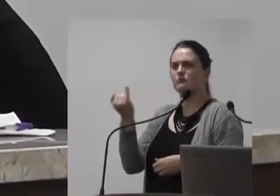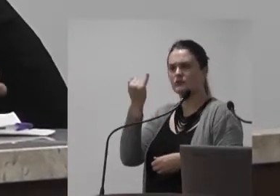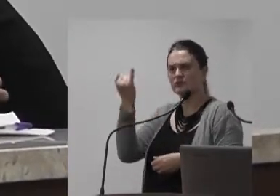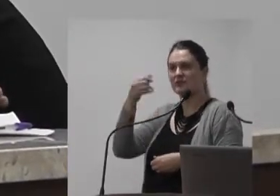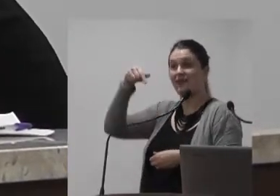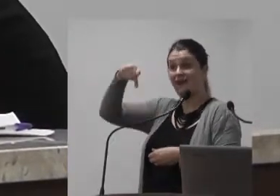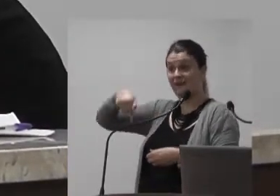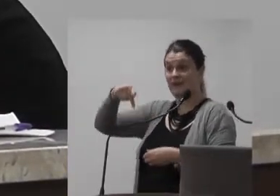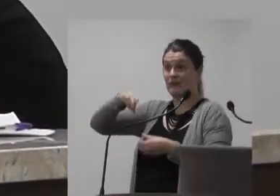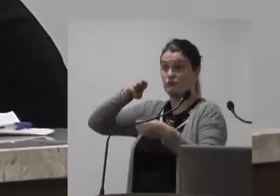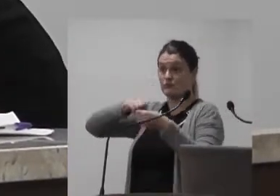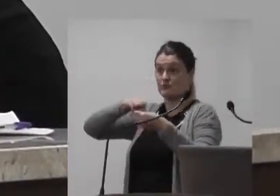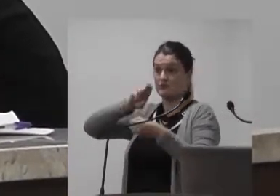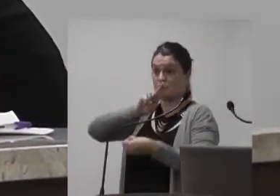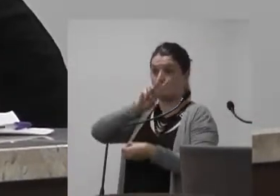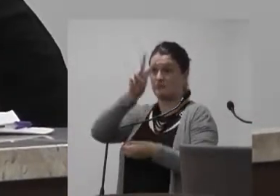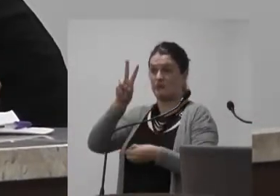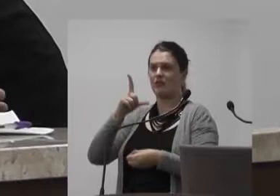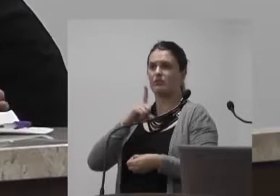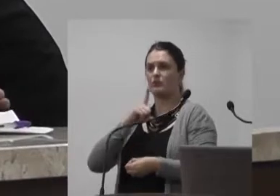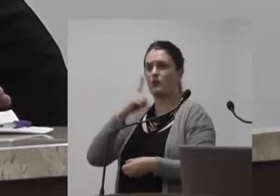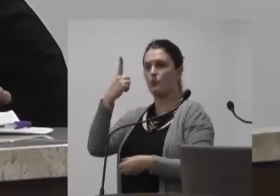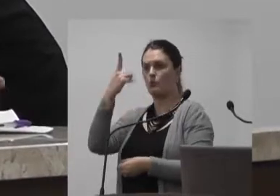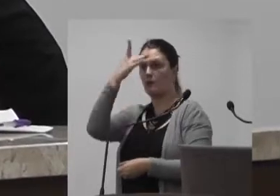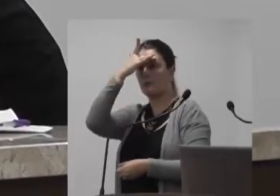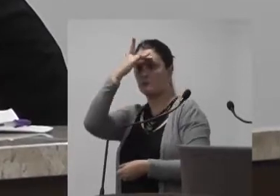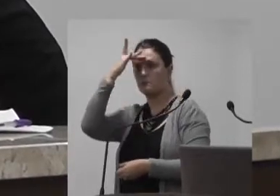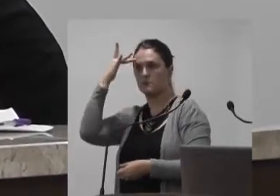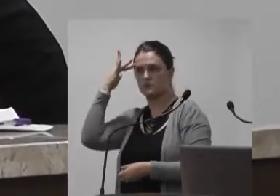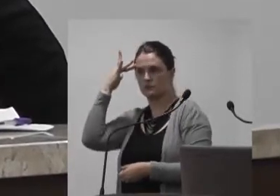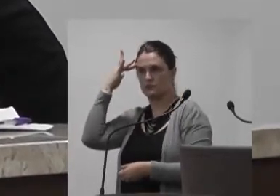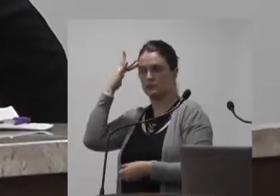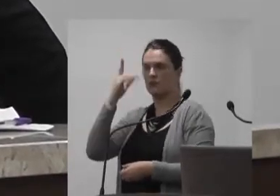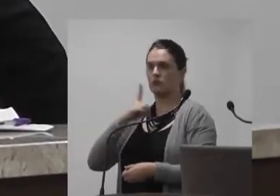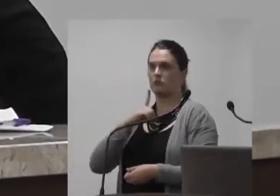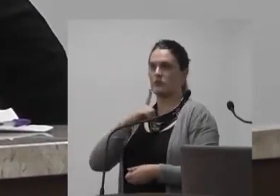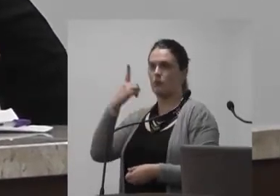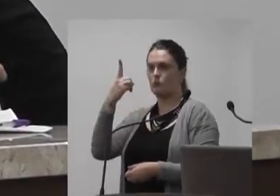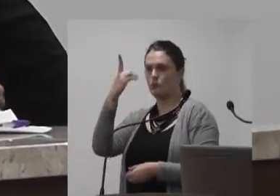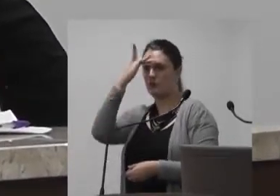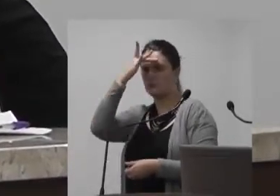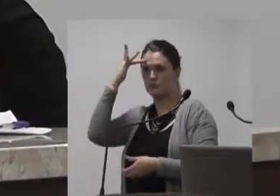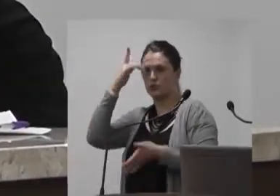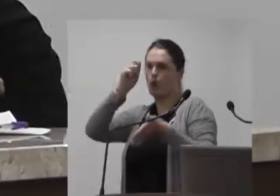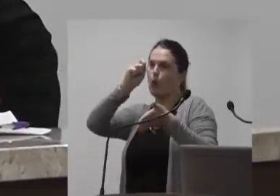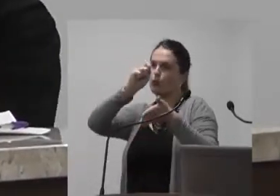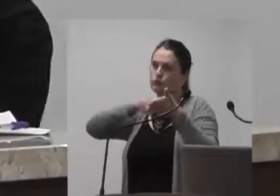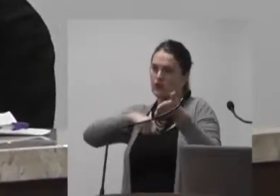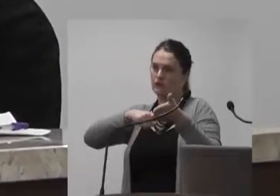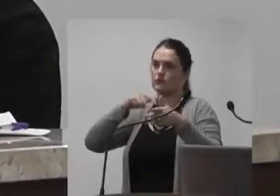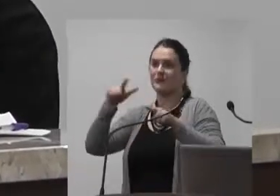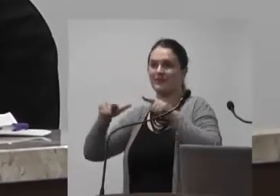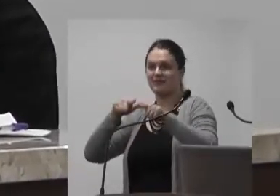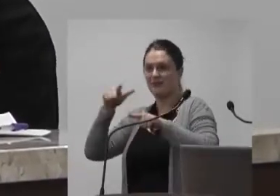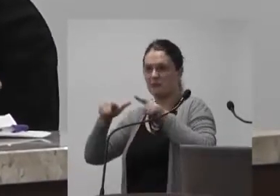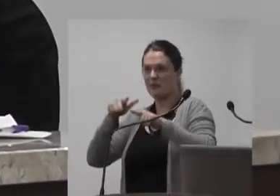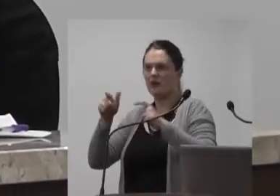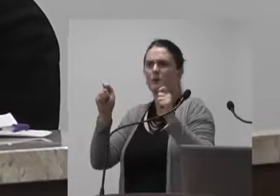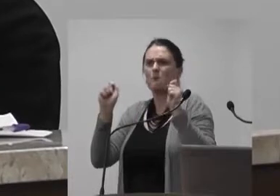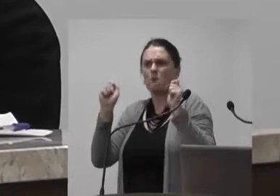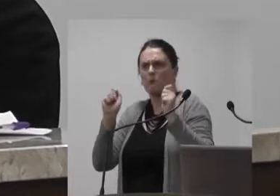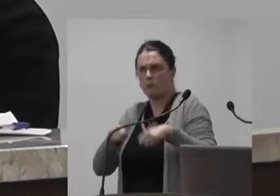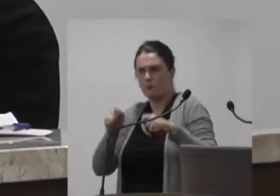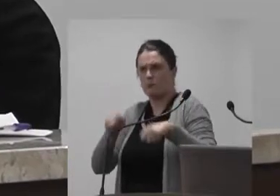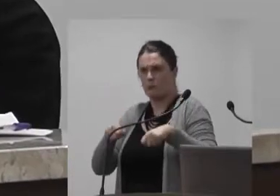do município ter uma pessoa, né, uma pessoa contratada, um funcionário, que